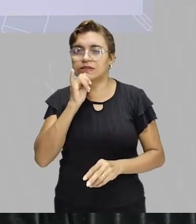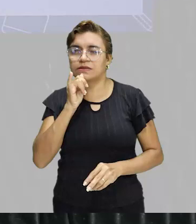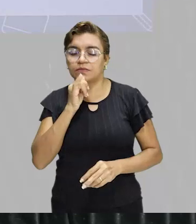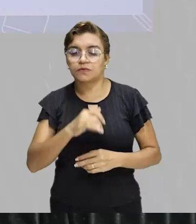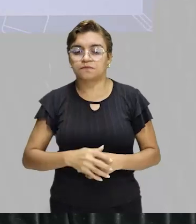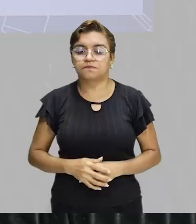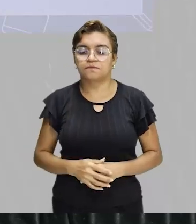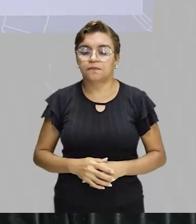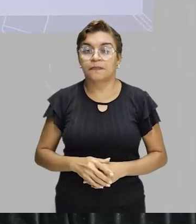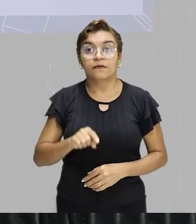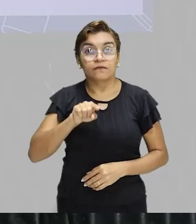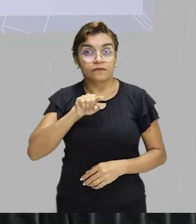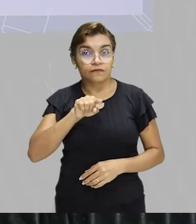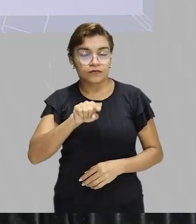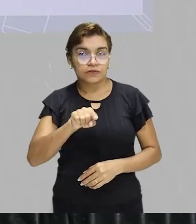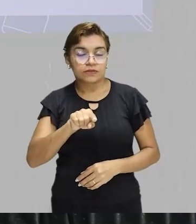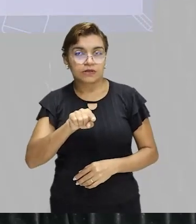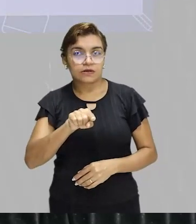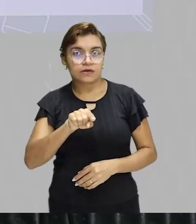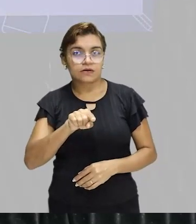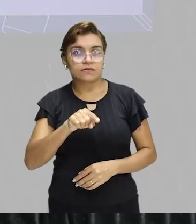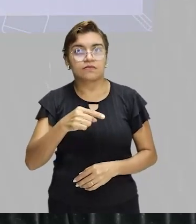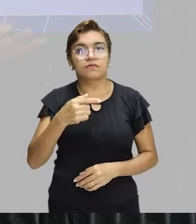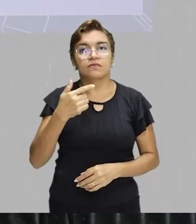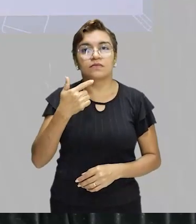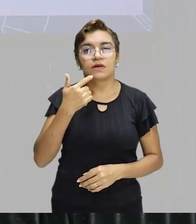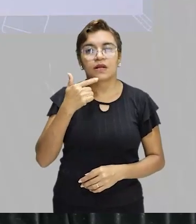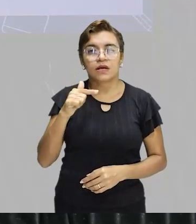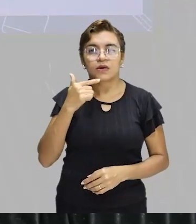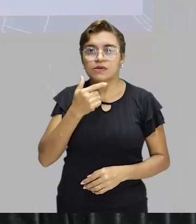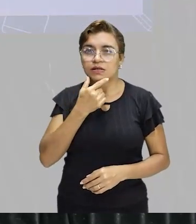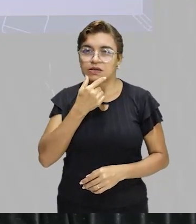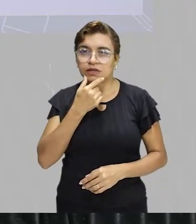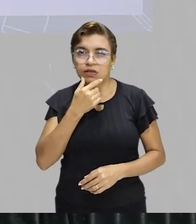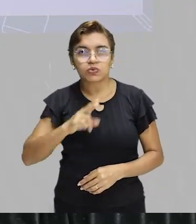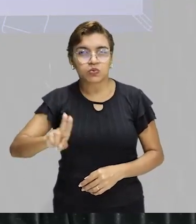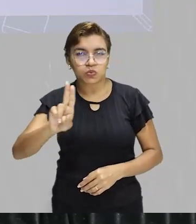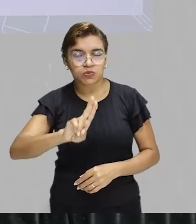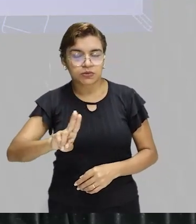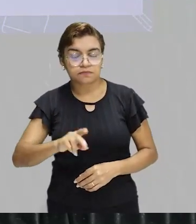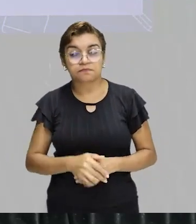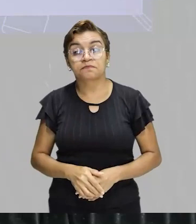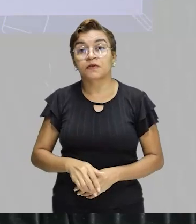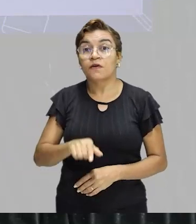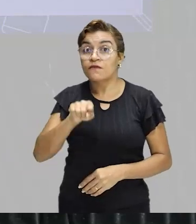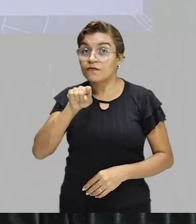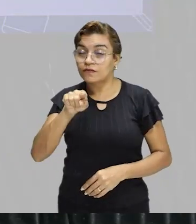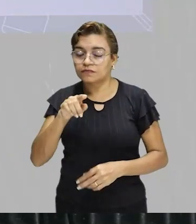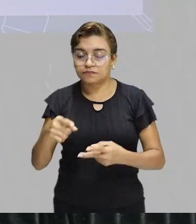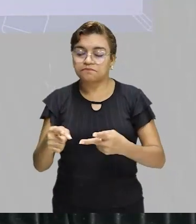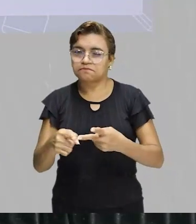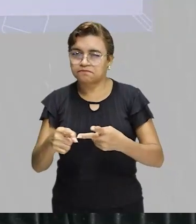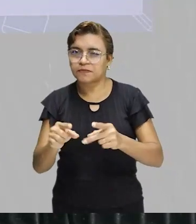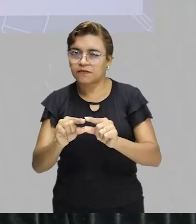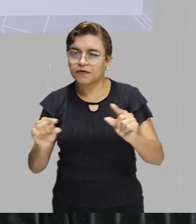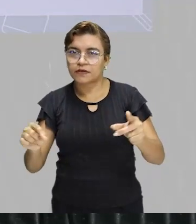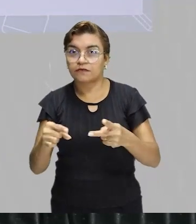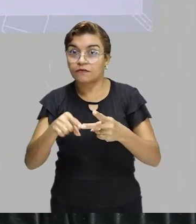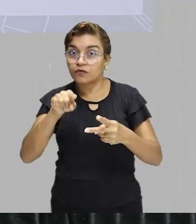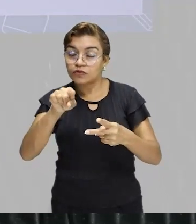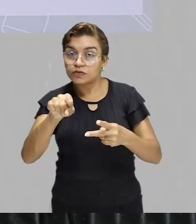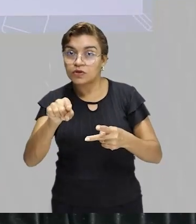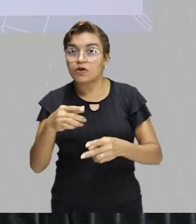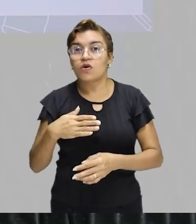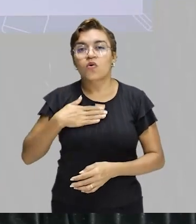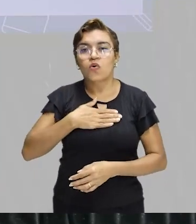English? Você fala inglês. Do you like chocolate? Você gosta de chocolate? Where do you